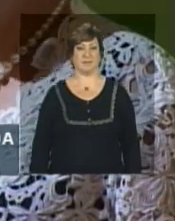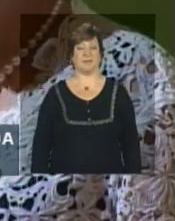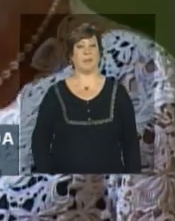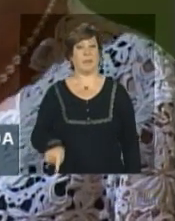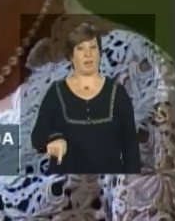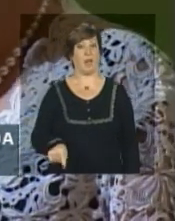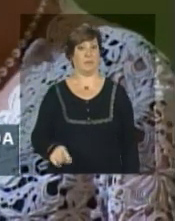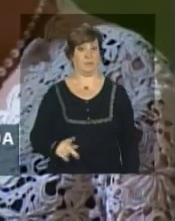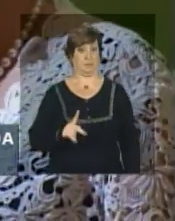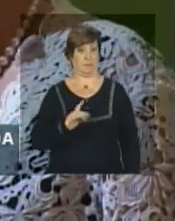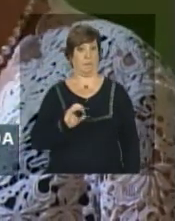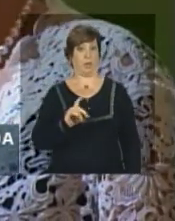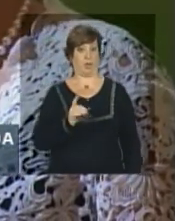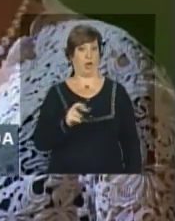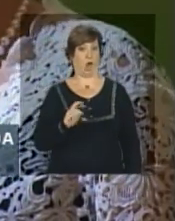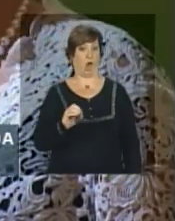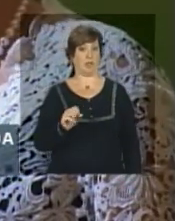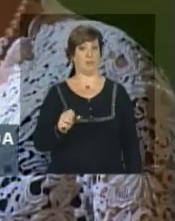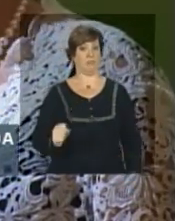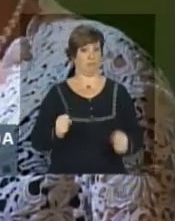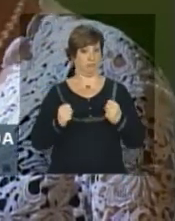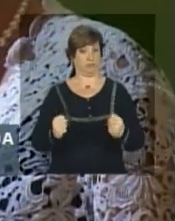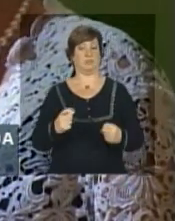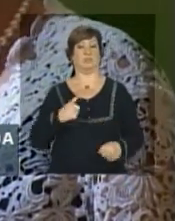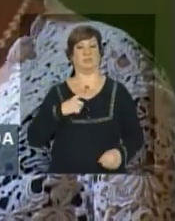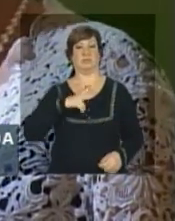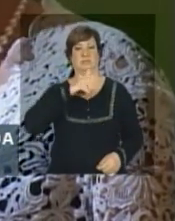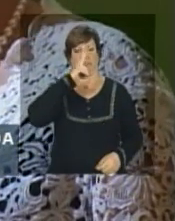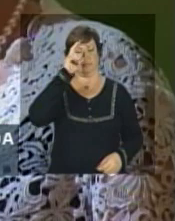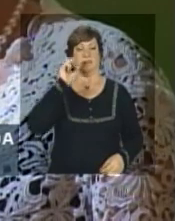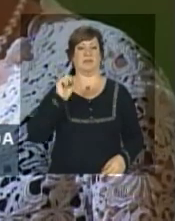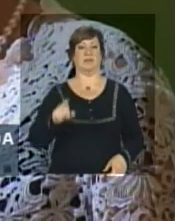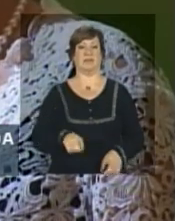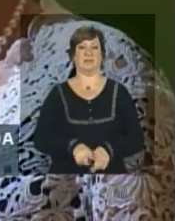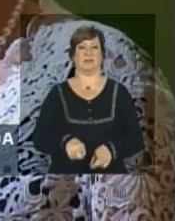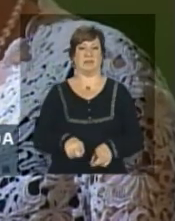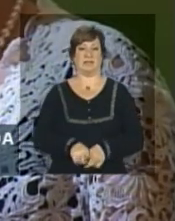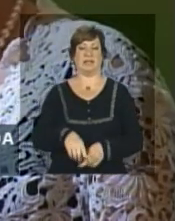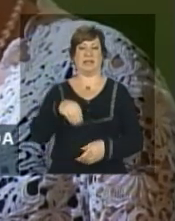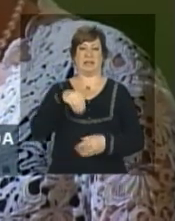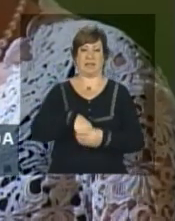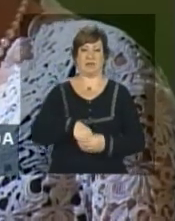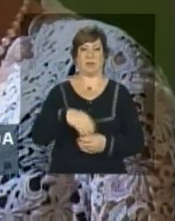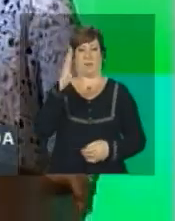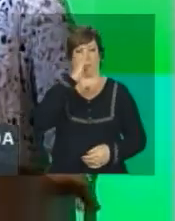ela é poderosa em escala mundial e é estratégica dentro do Brasil.